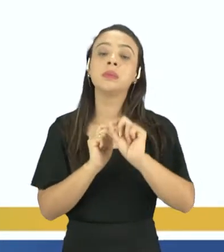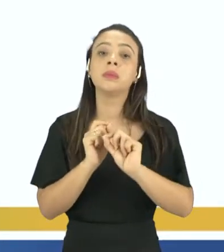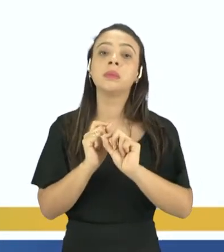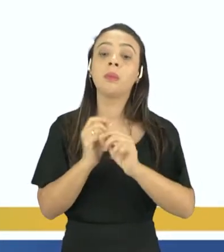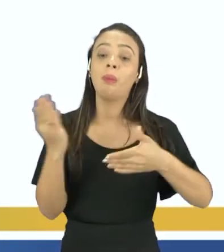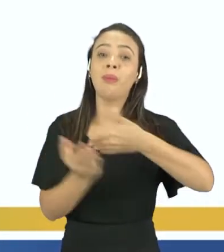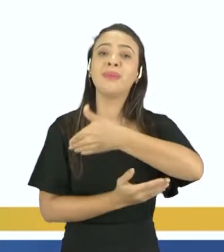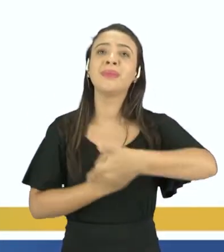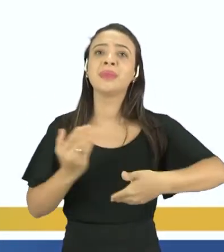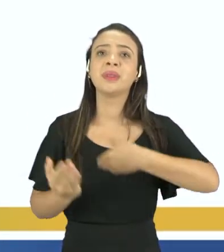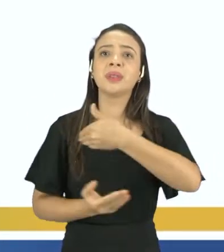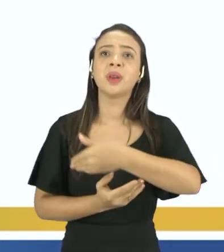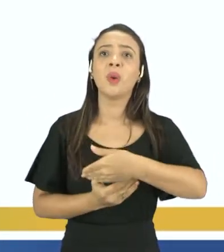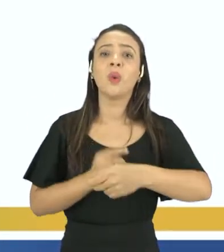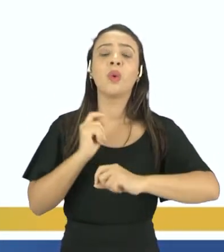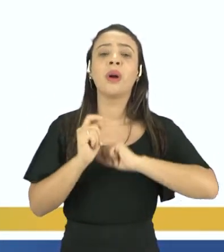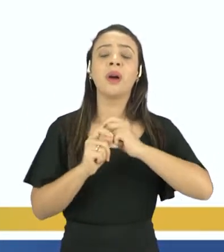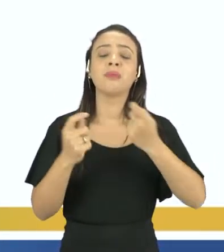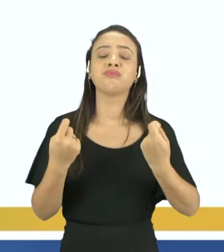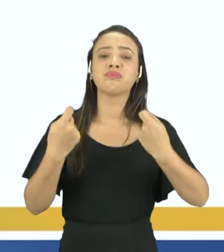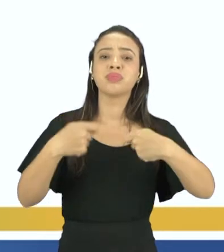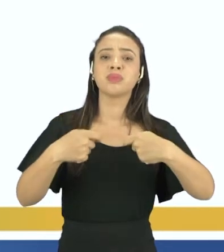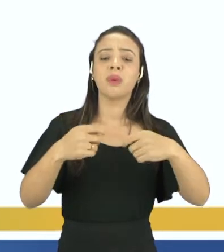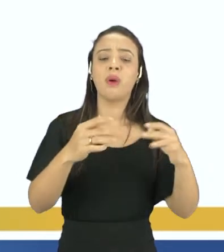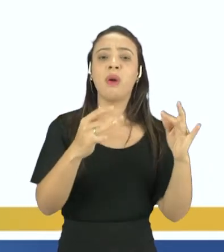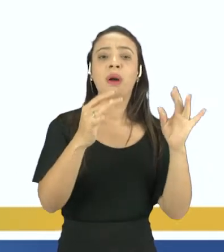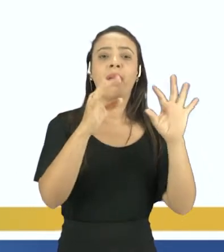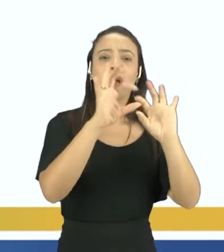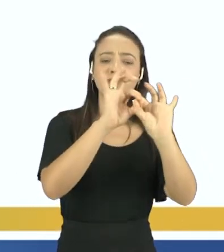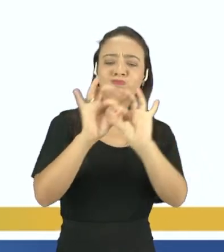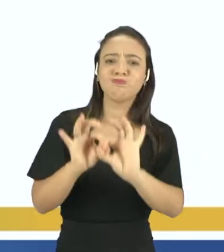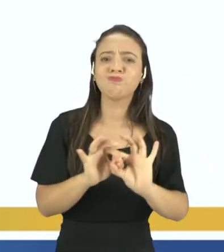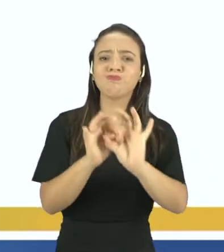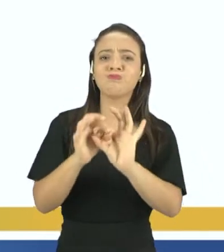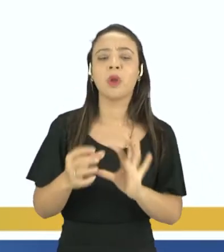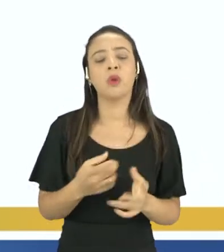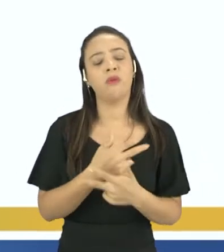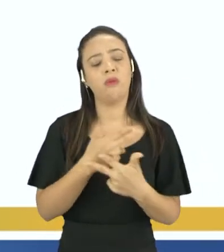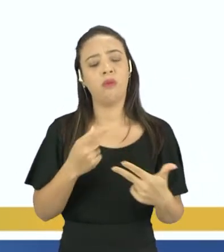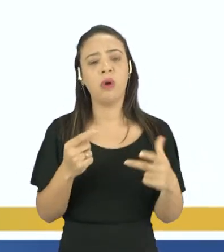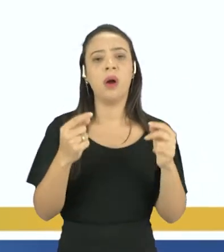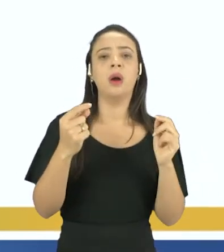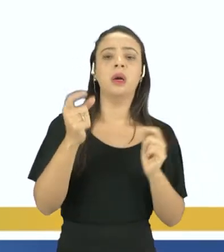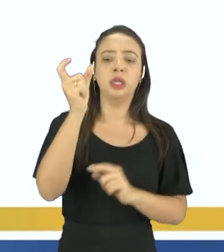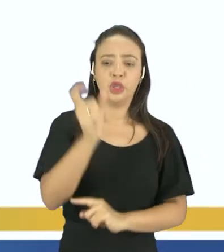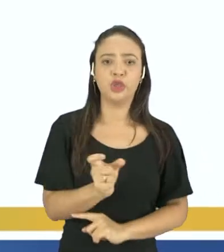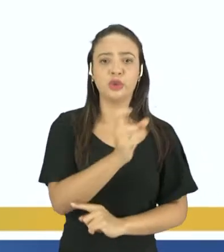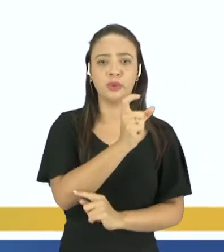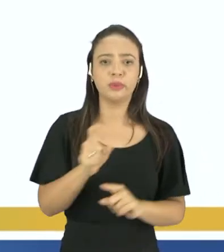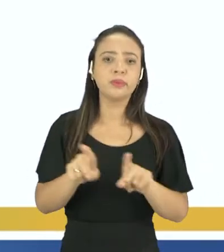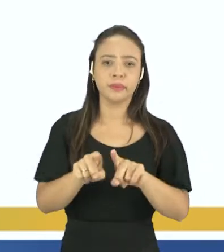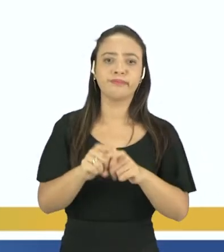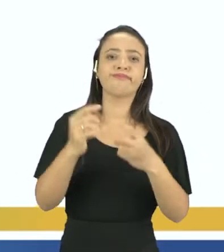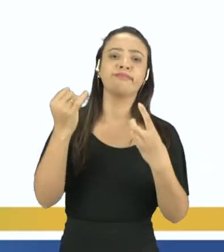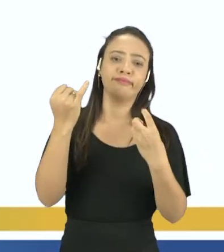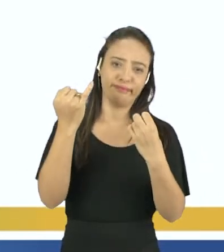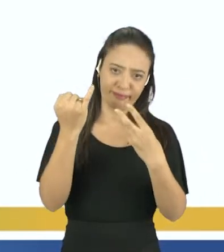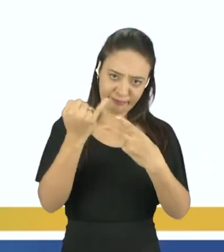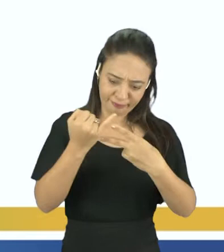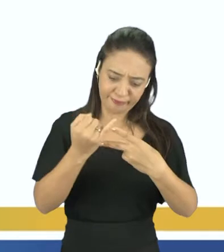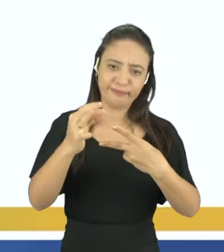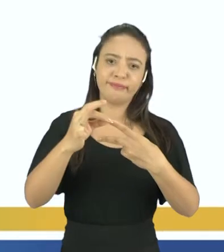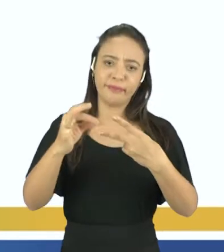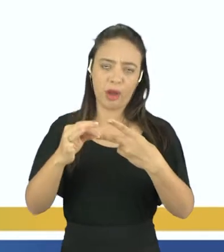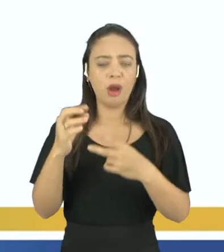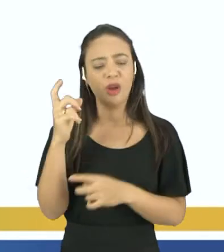que que consiga é interligar esse número de diagonais de um polígono esse é o número de lados não a tarefa muito fácil